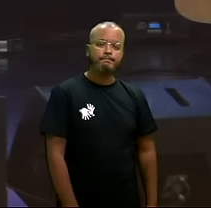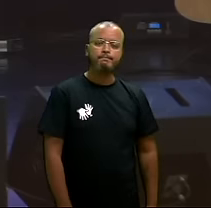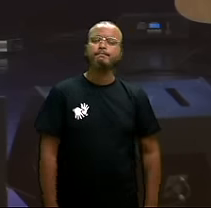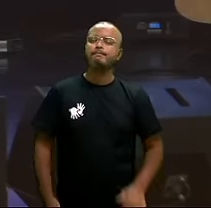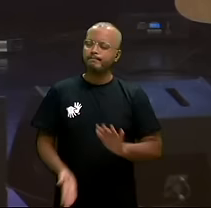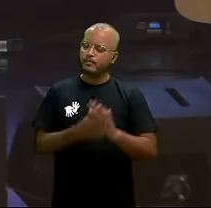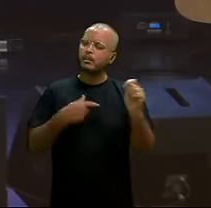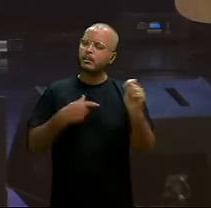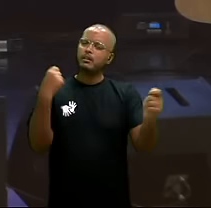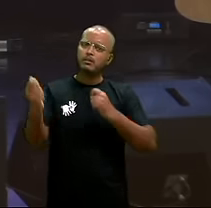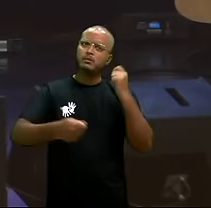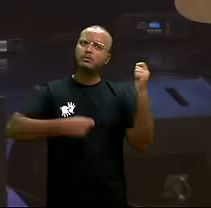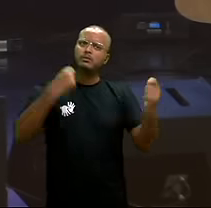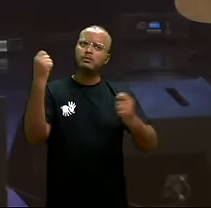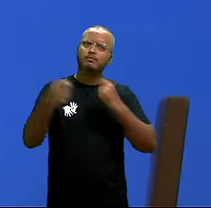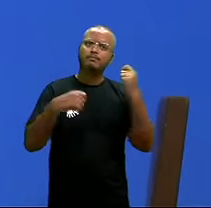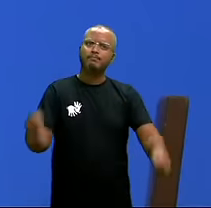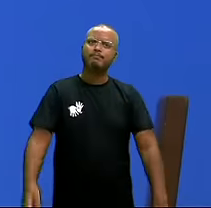Aleluia!